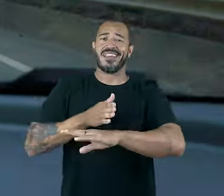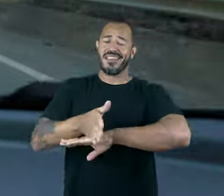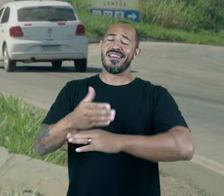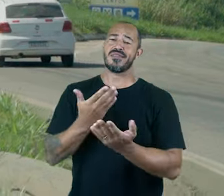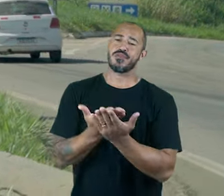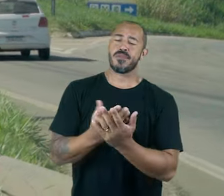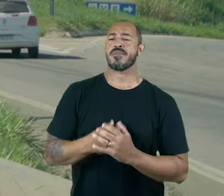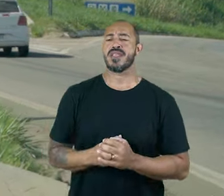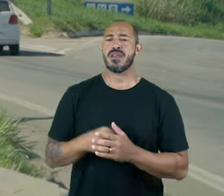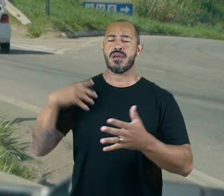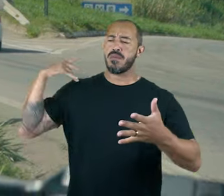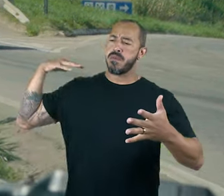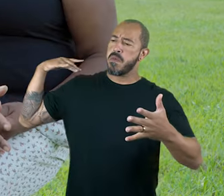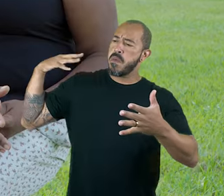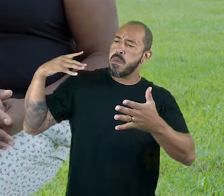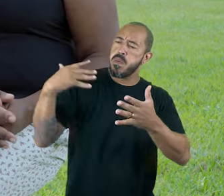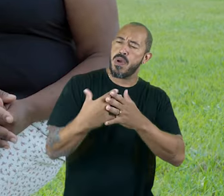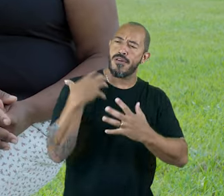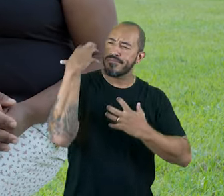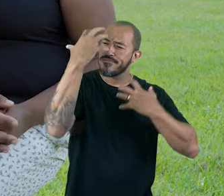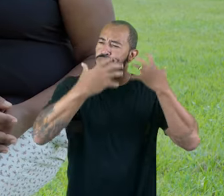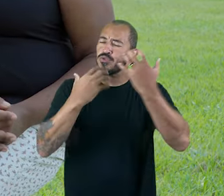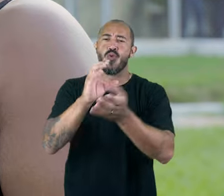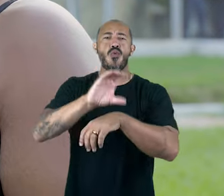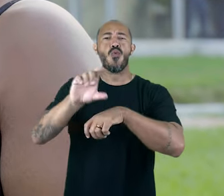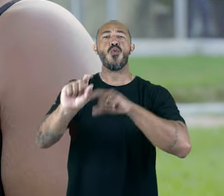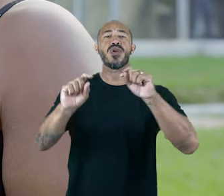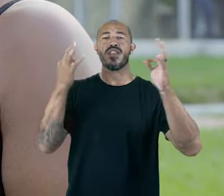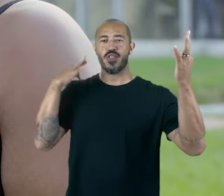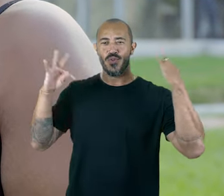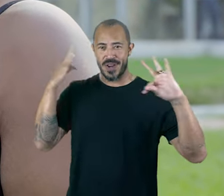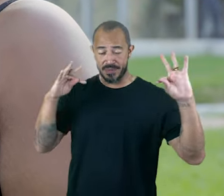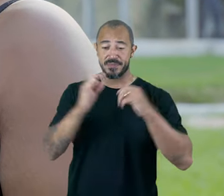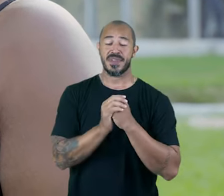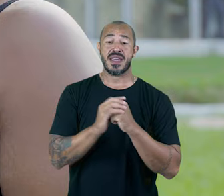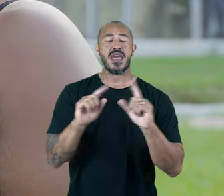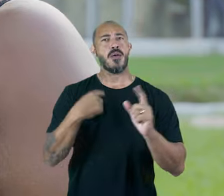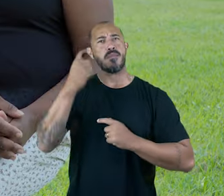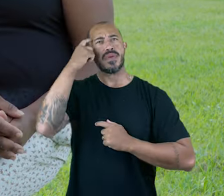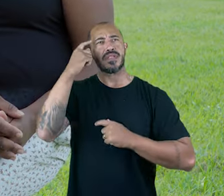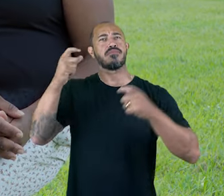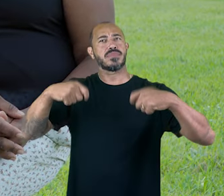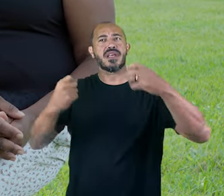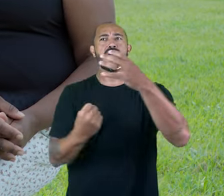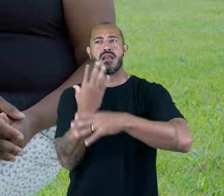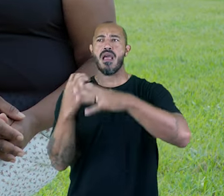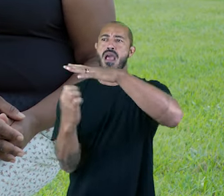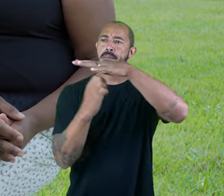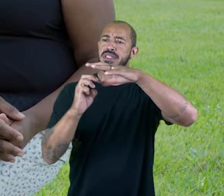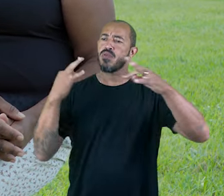Ao longo do tempo, eu fui me apaixonando muito com o curso de turismo, né? E aí eu pensei muito na criação de uma agência, mas um